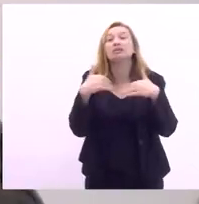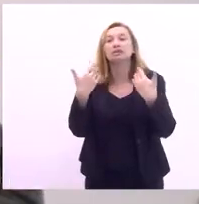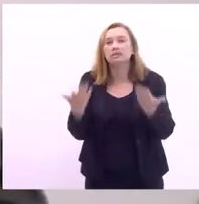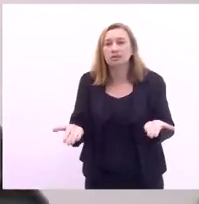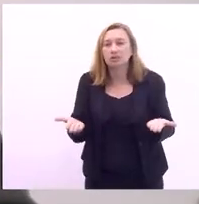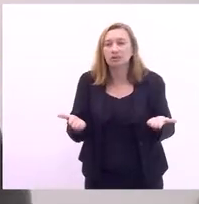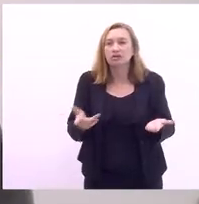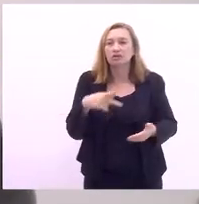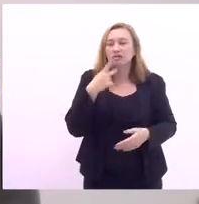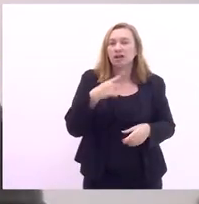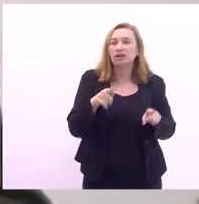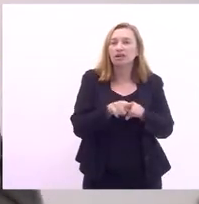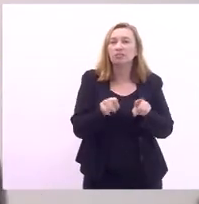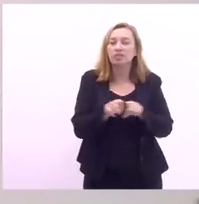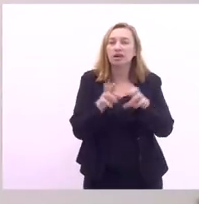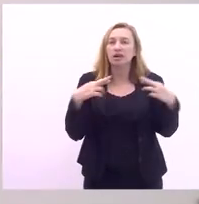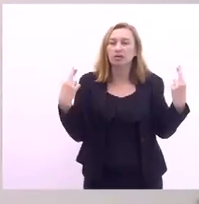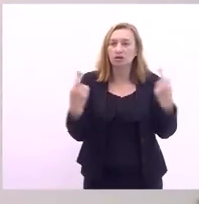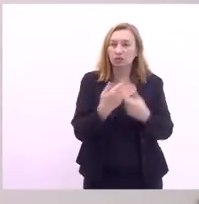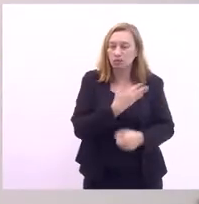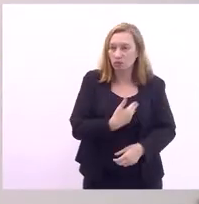nós vamos ter também audiência pública. Eu